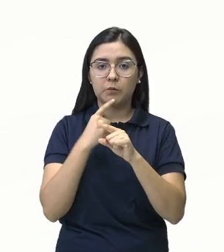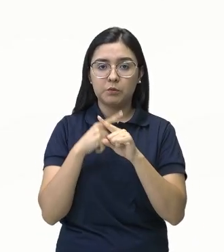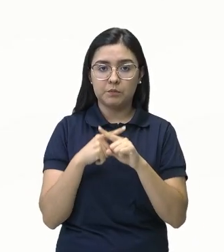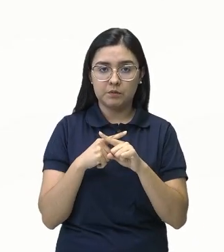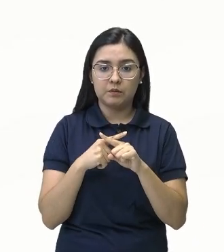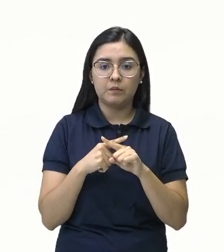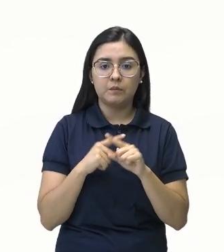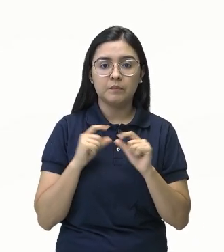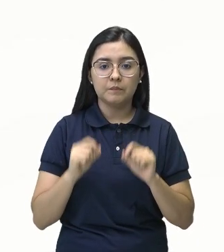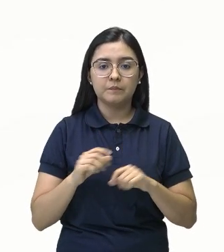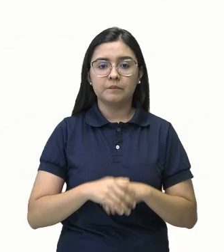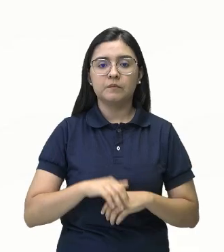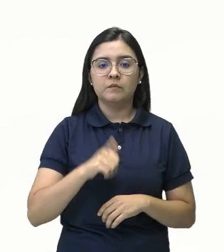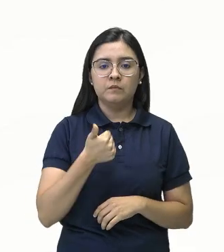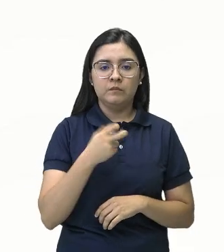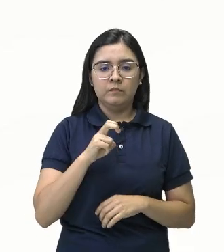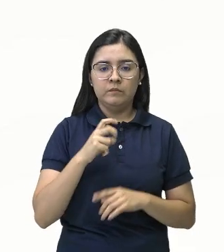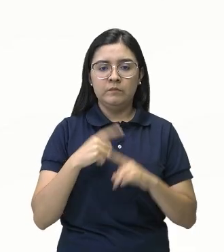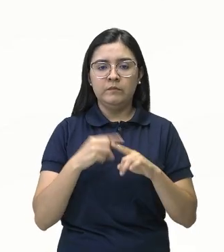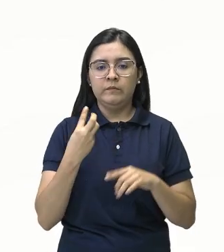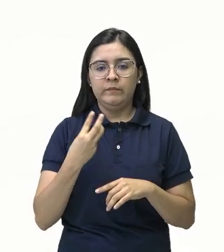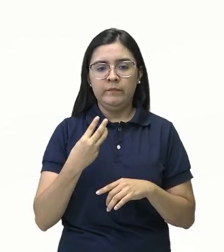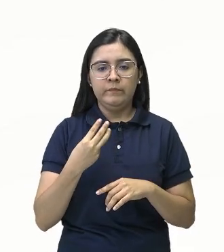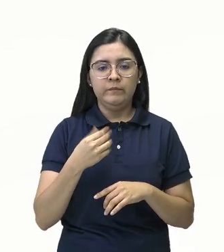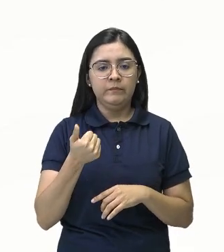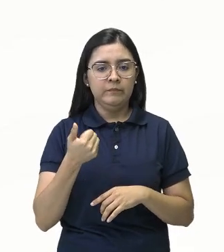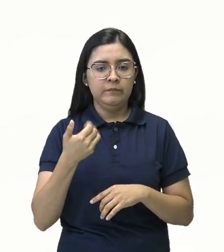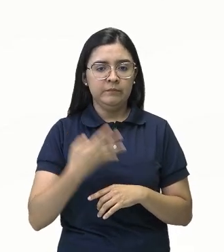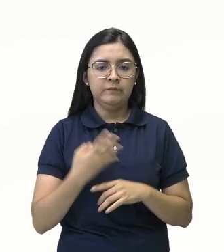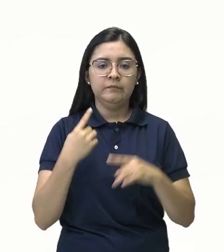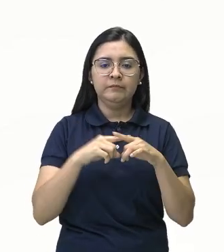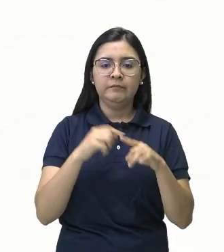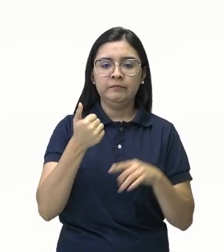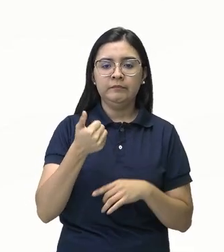multiplicação, 15 vezes 14 vezes 13,